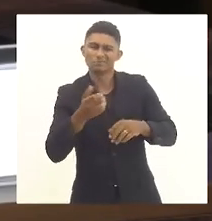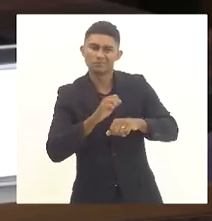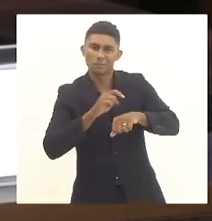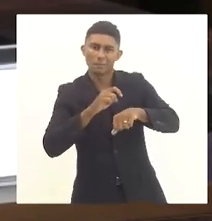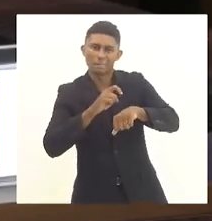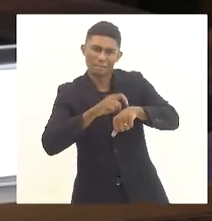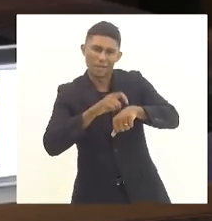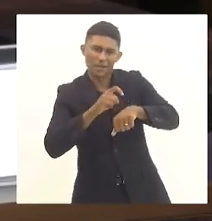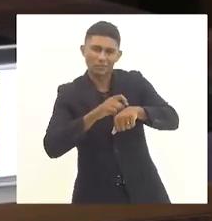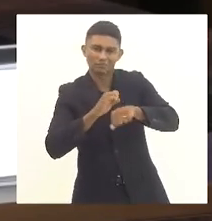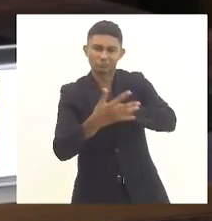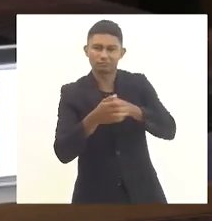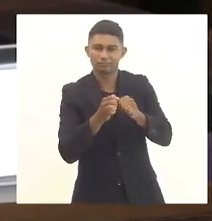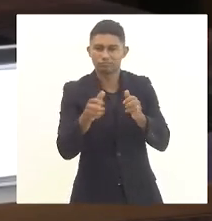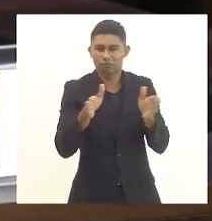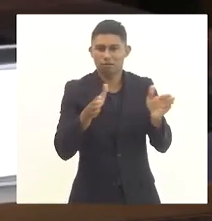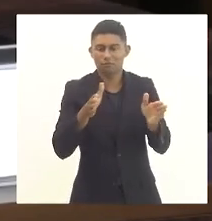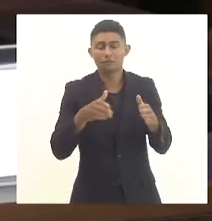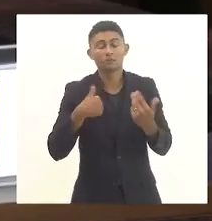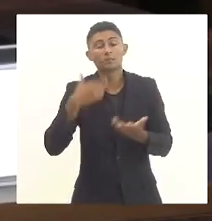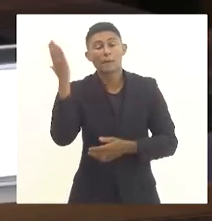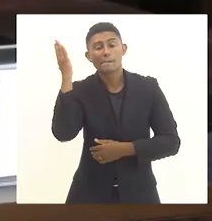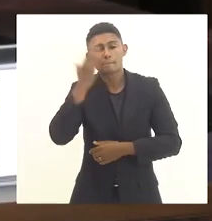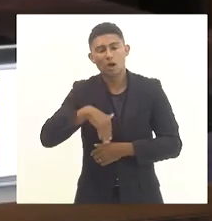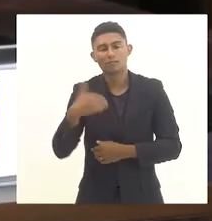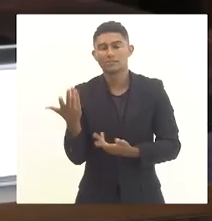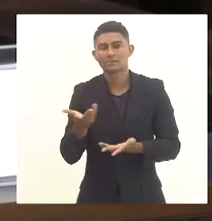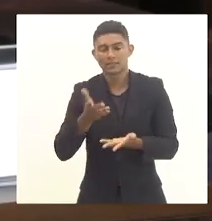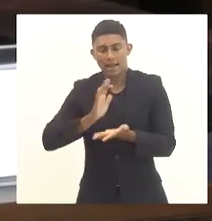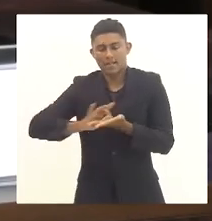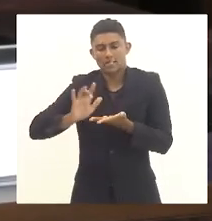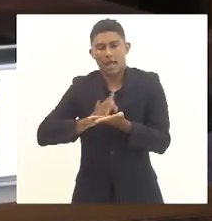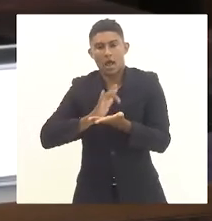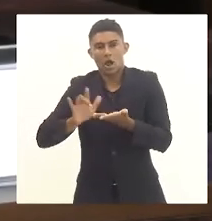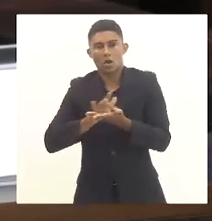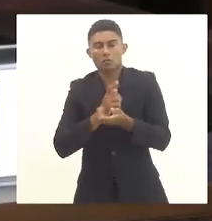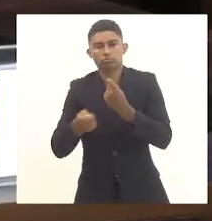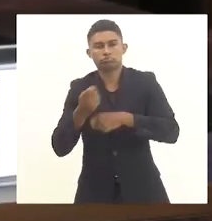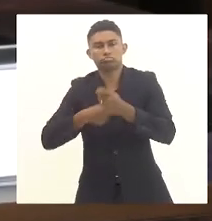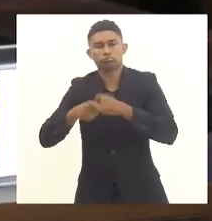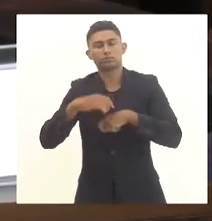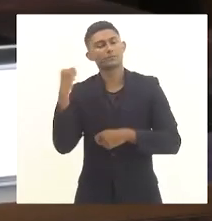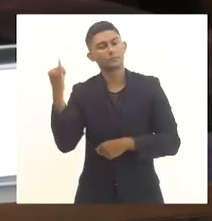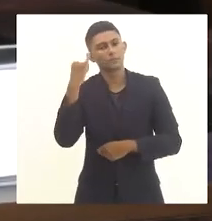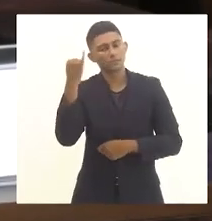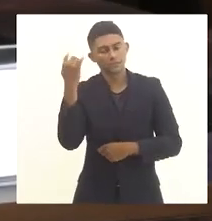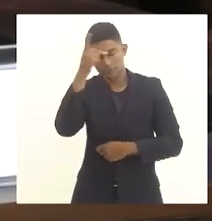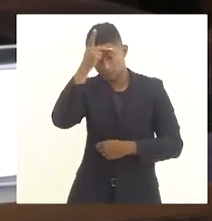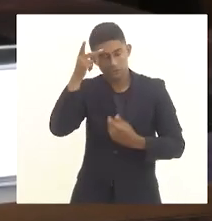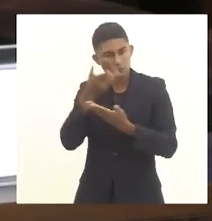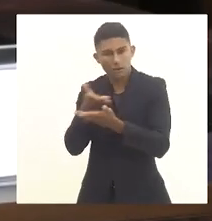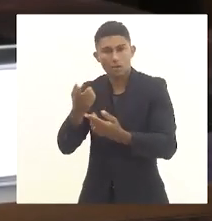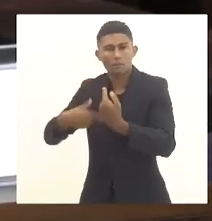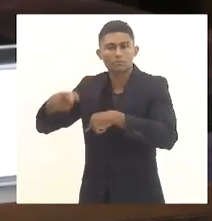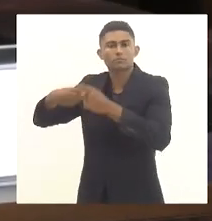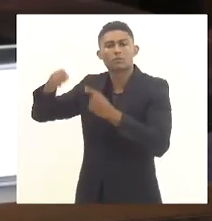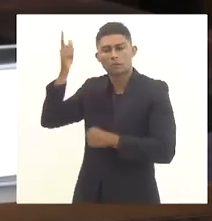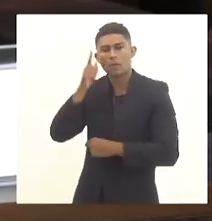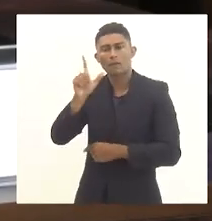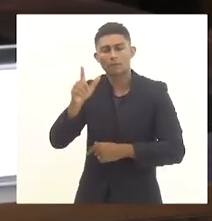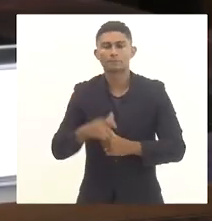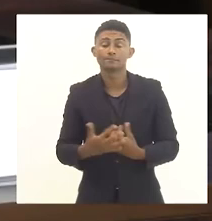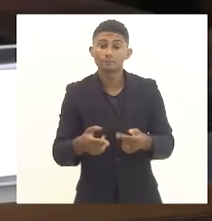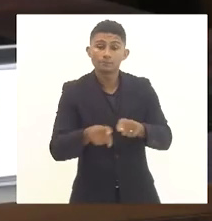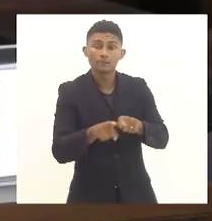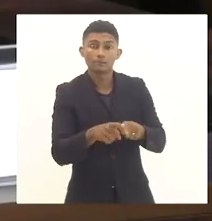muita gente, o que mostra a importância dessa economia digital para o desenvolvimento econômico dessas pessoas. A Telcomp também, outra parceira,